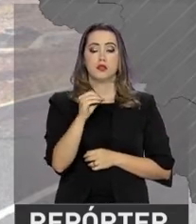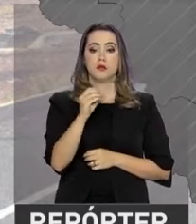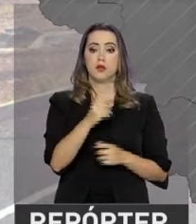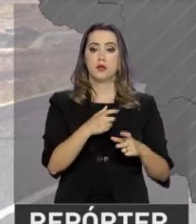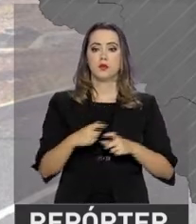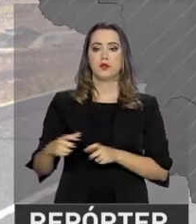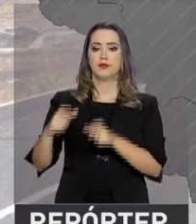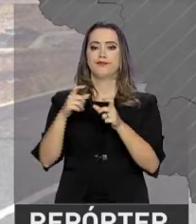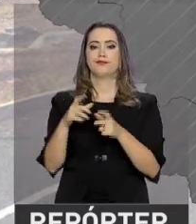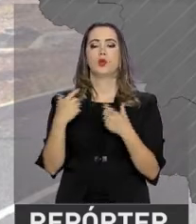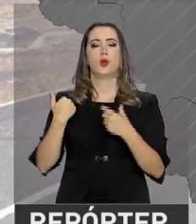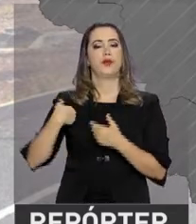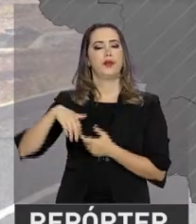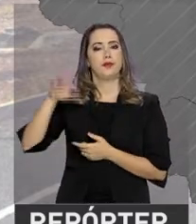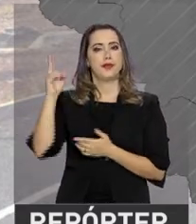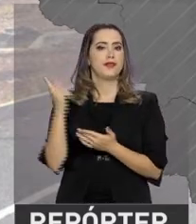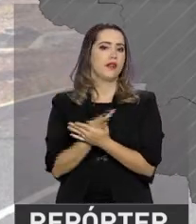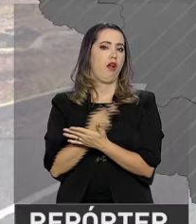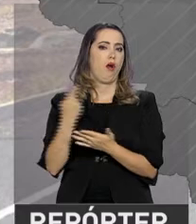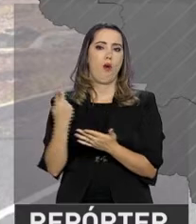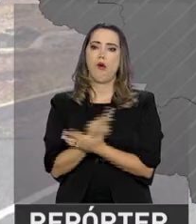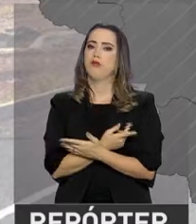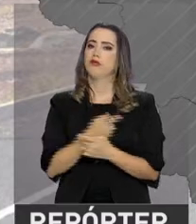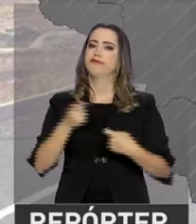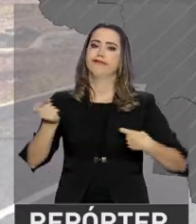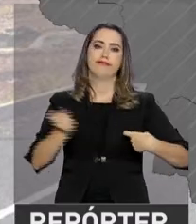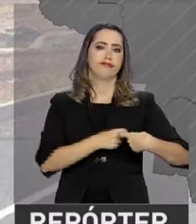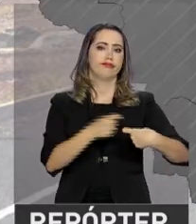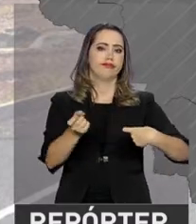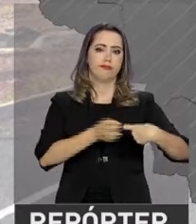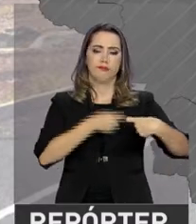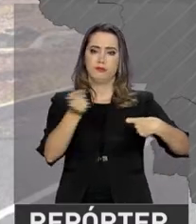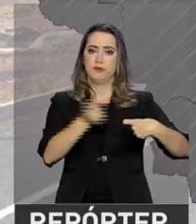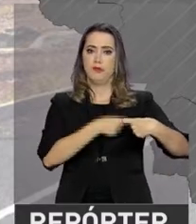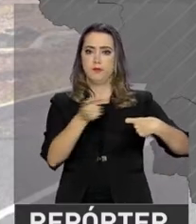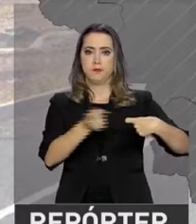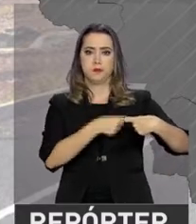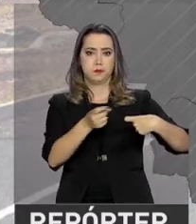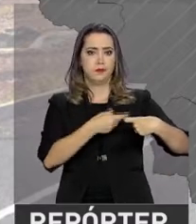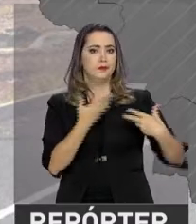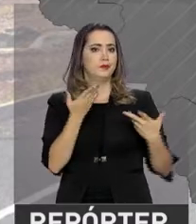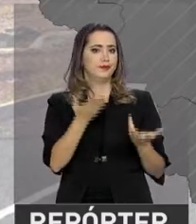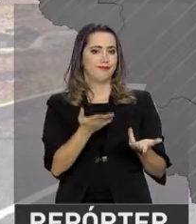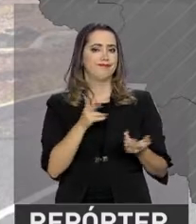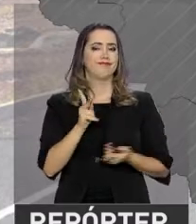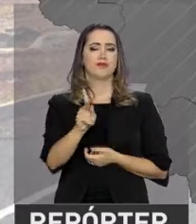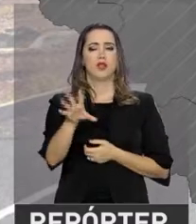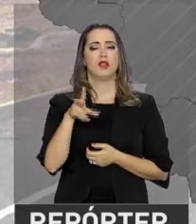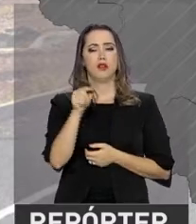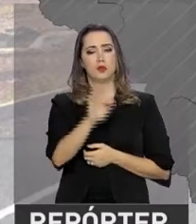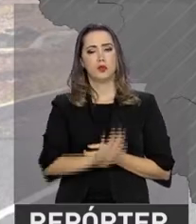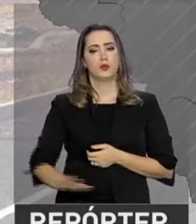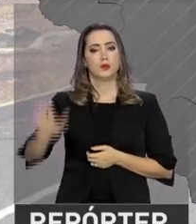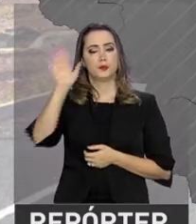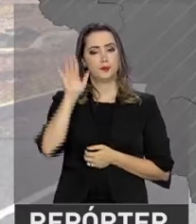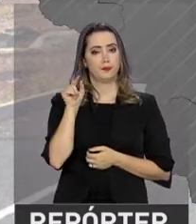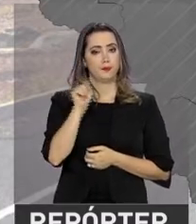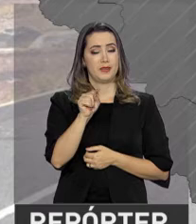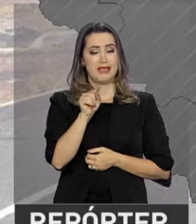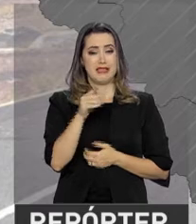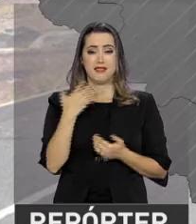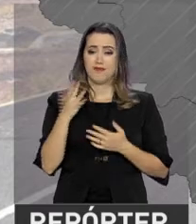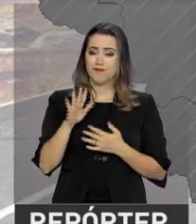pontos vulneráveis de exploração sexual de crianças e adolescentes em rodovias federais de todo o país.